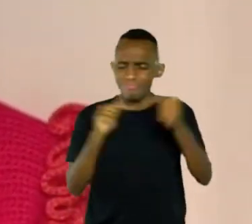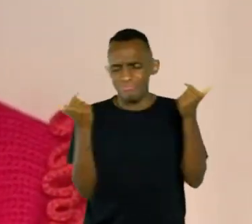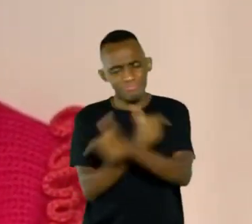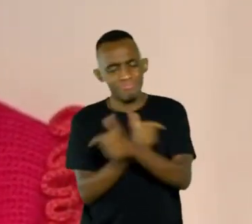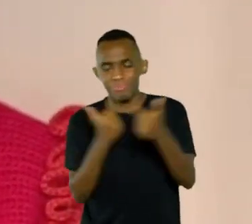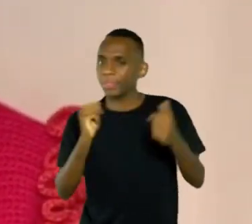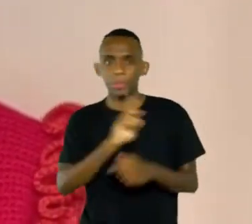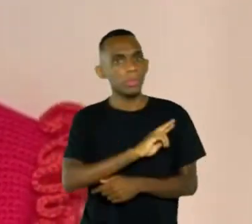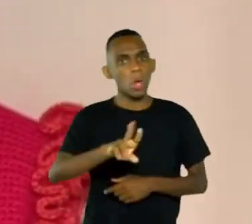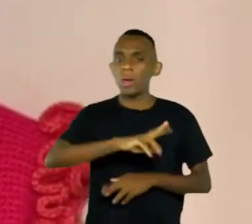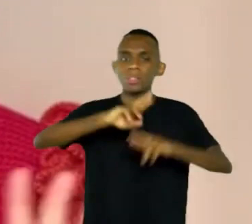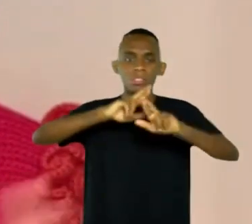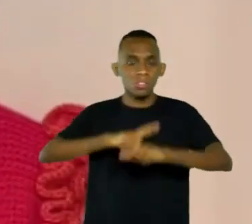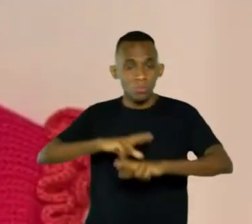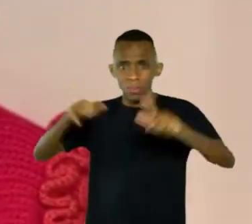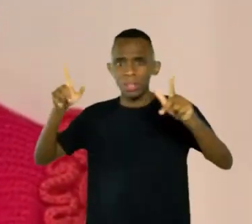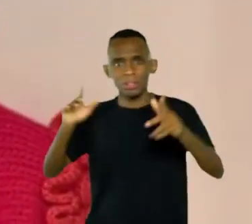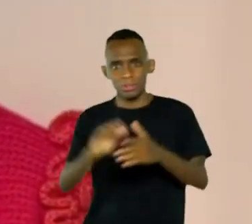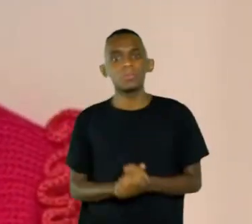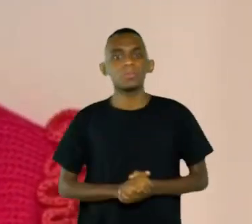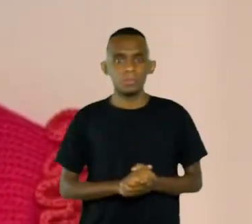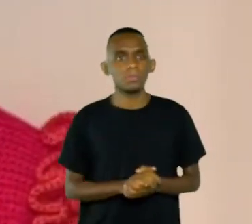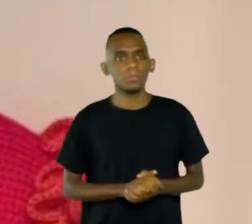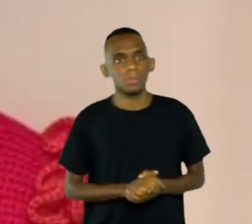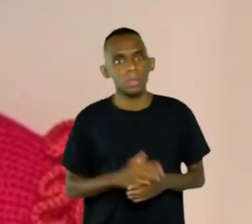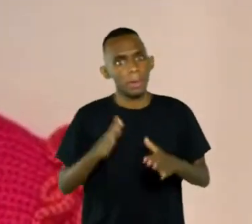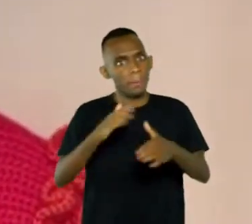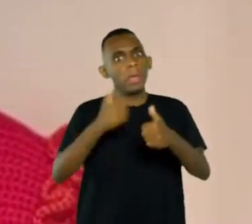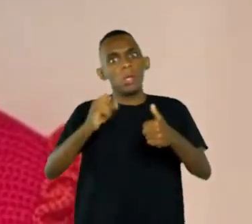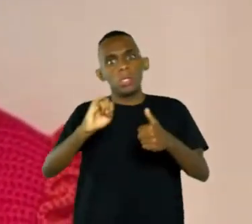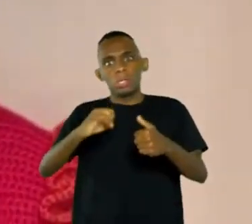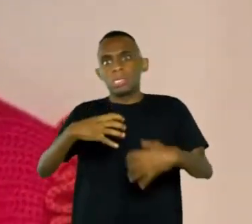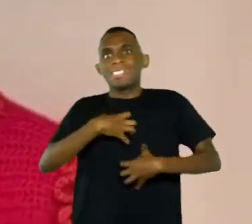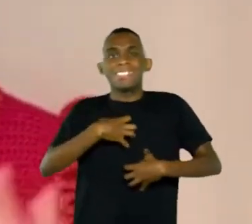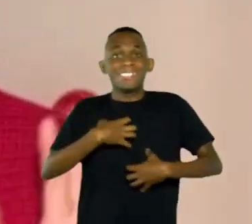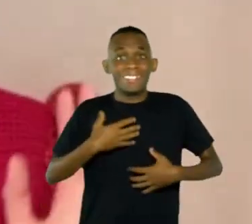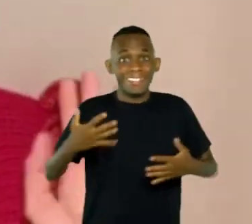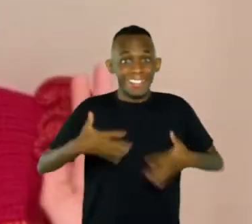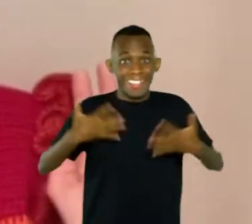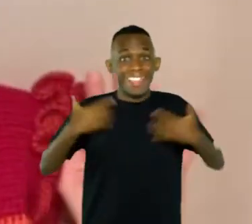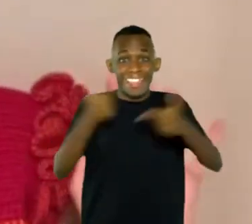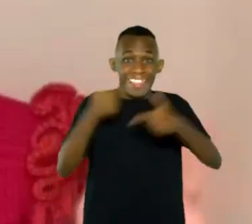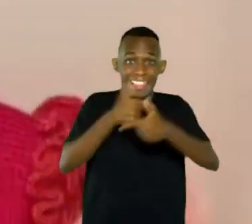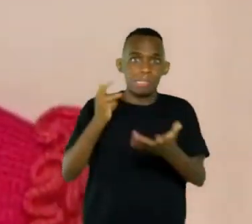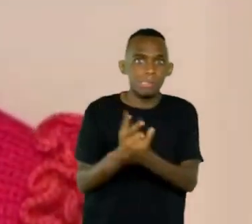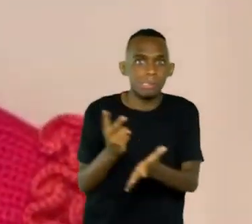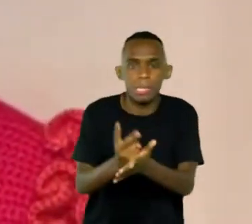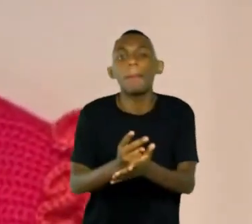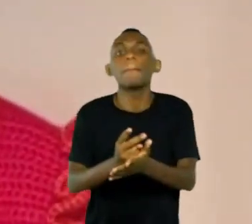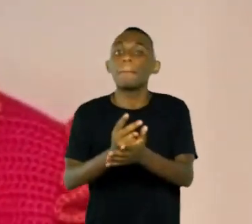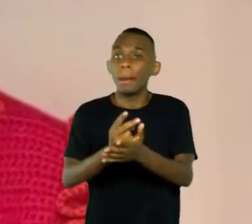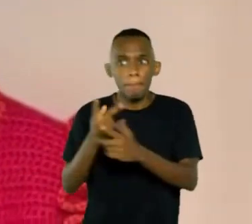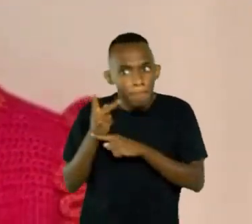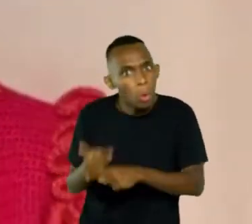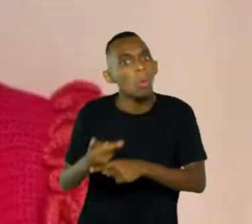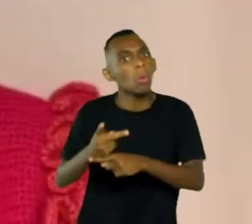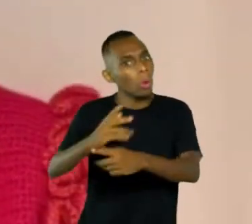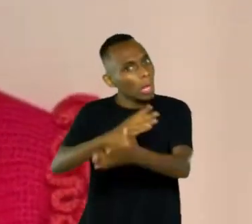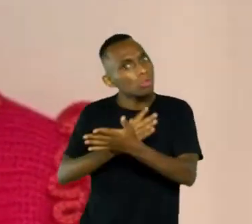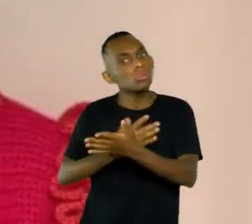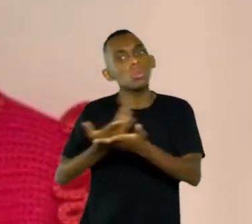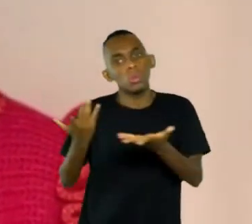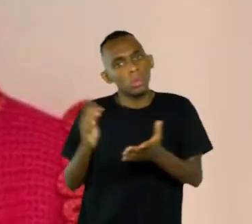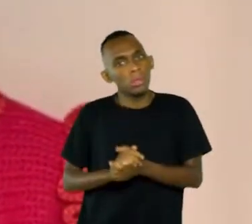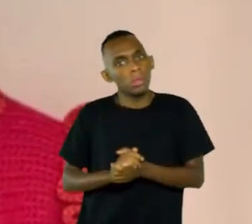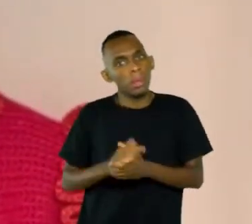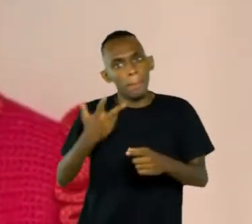estado sei lá, melhor ir no psiquiatra, se você estiver sempre rindo, você está com algum problema. Eu